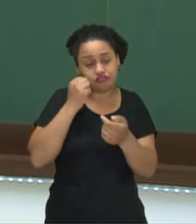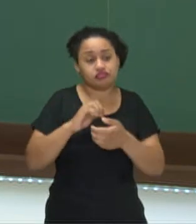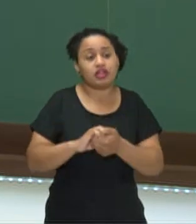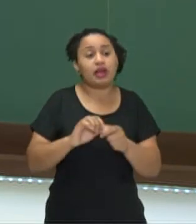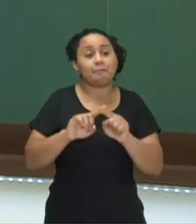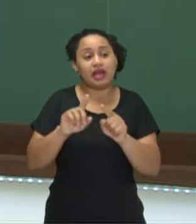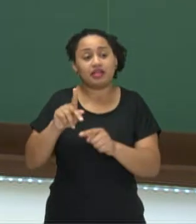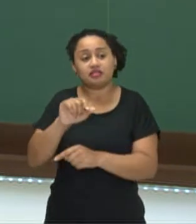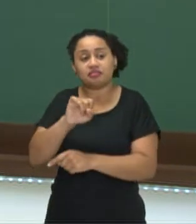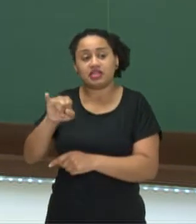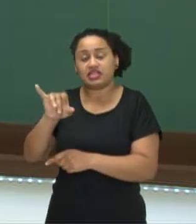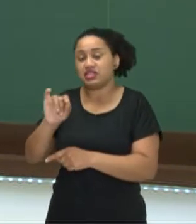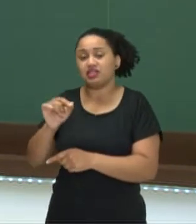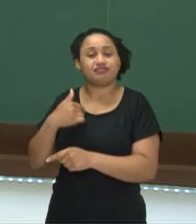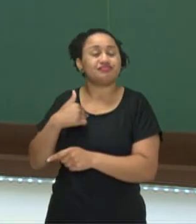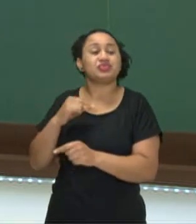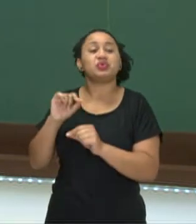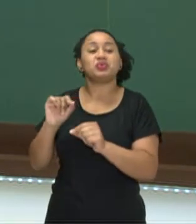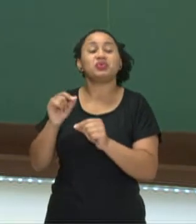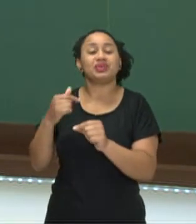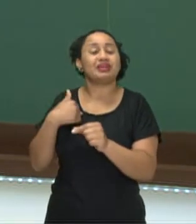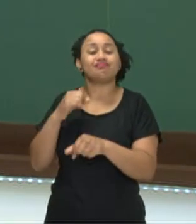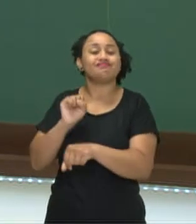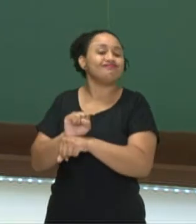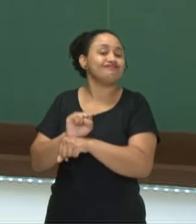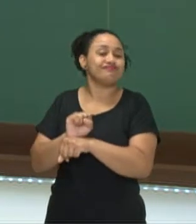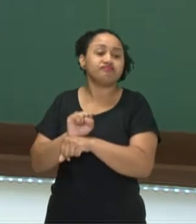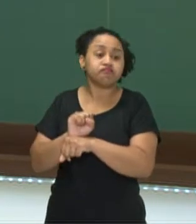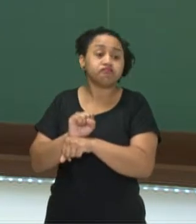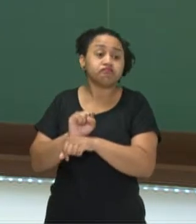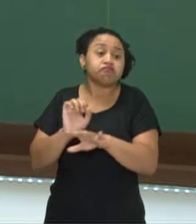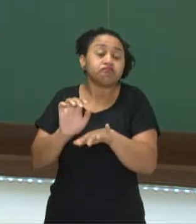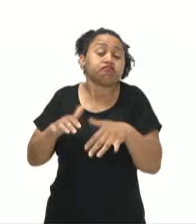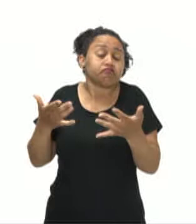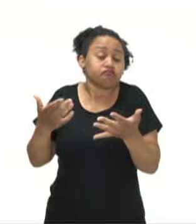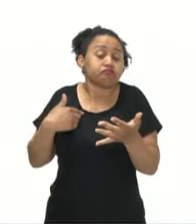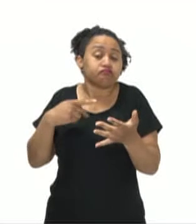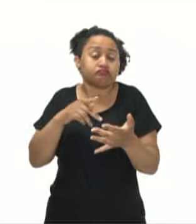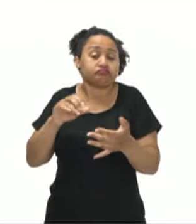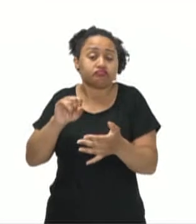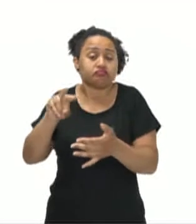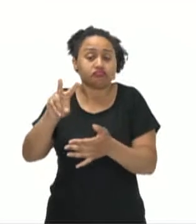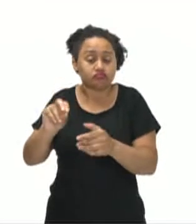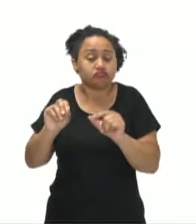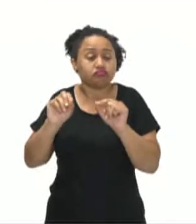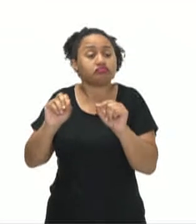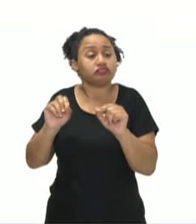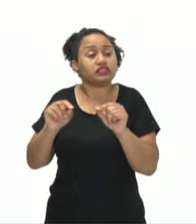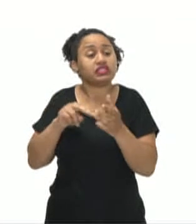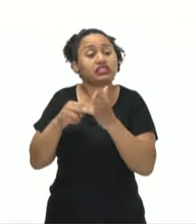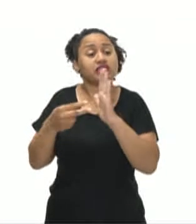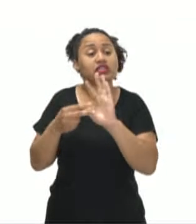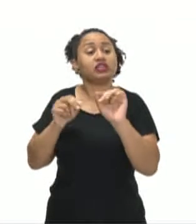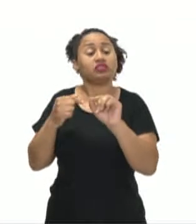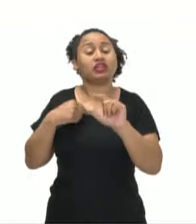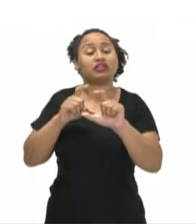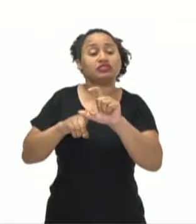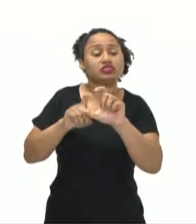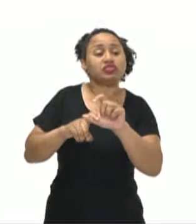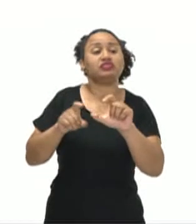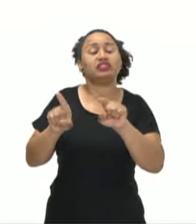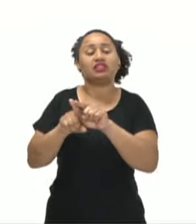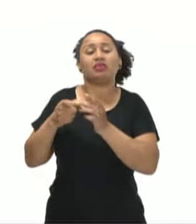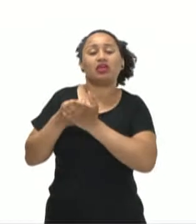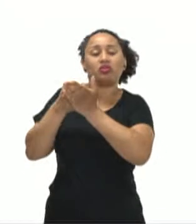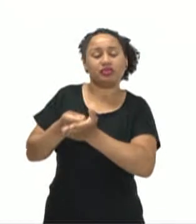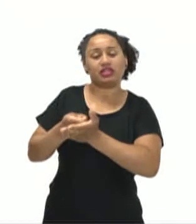é aquilo que não age, que está parado. Então, assim podemos dizer que tem a ver com dívidas e obrigações